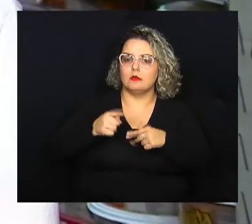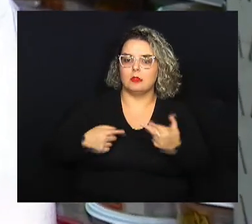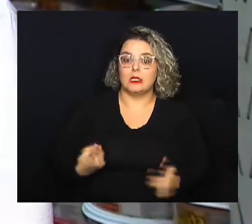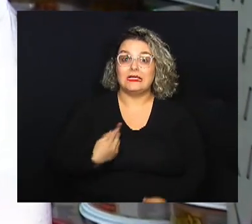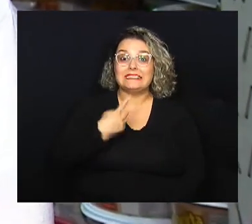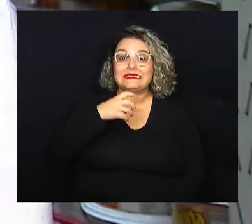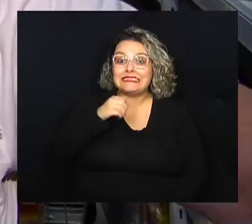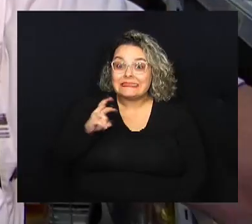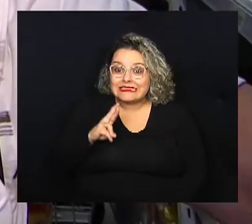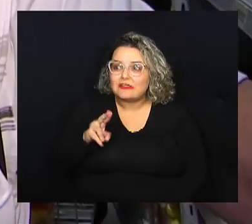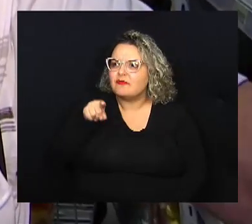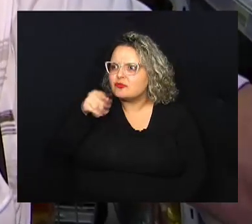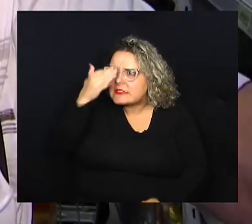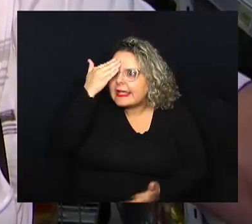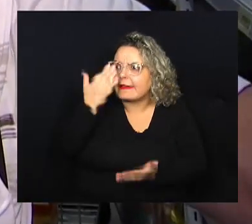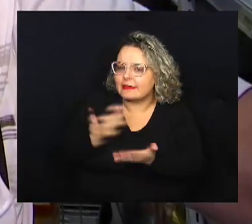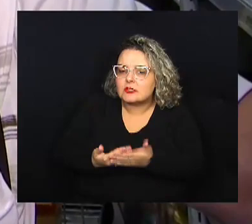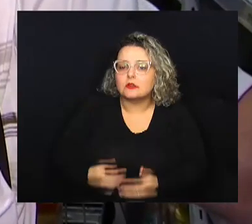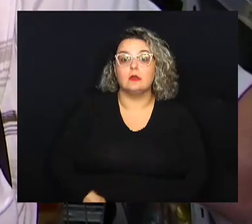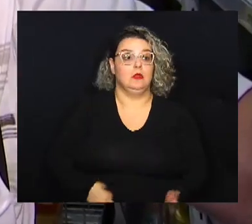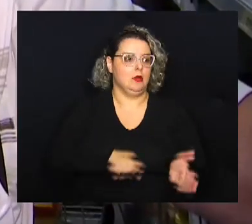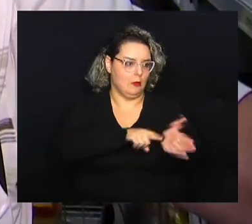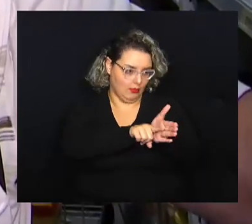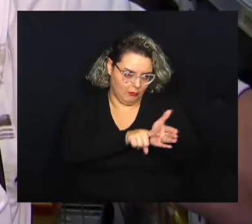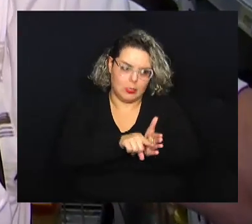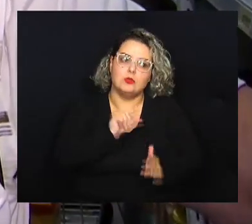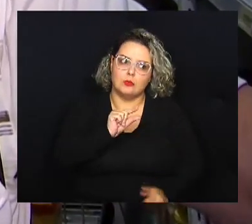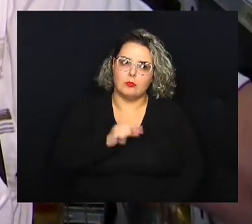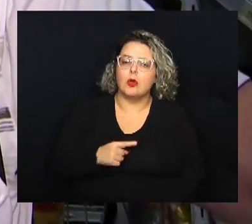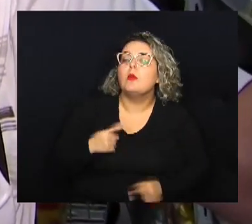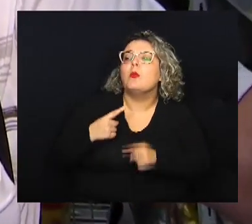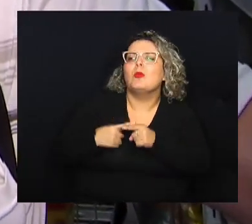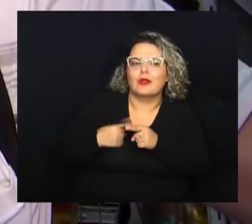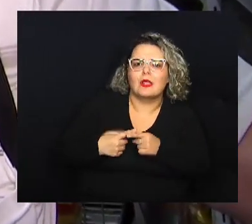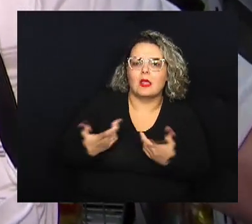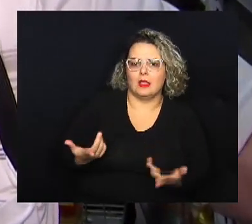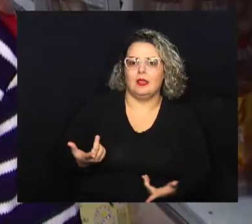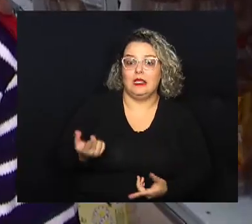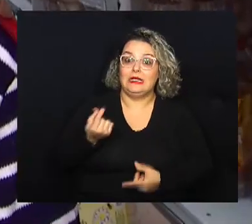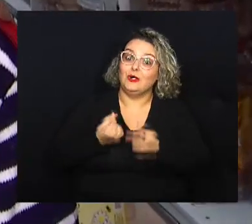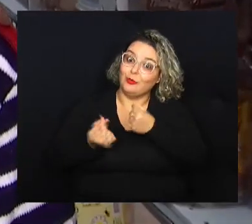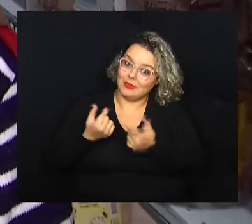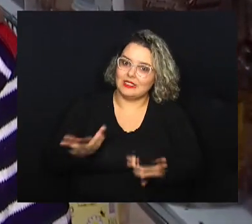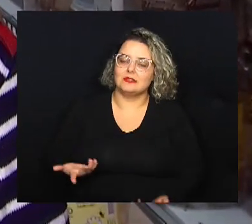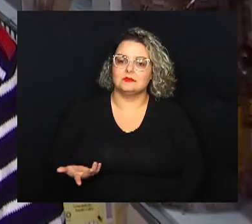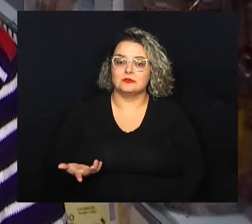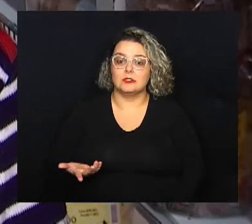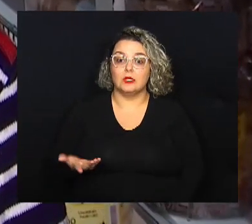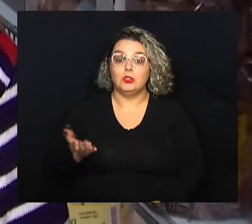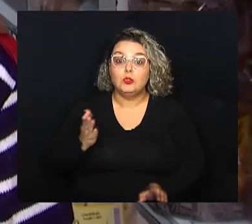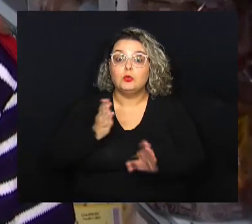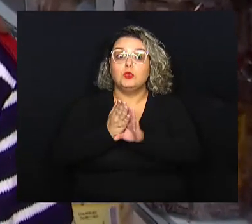R$10, você acredita? Pesquisa um pouco. Por quê? De preço, né? No encontro de